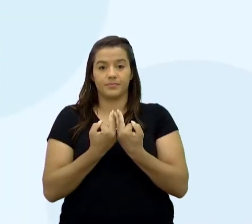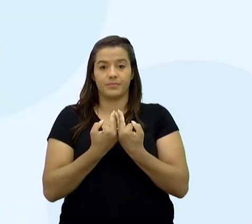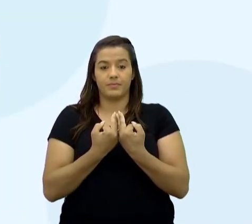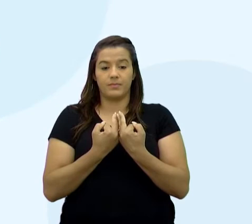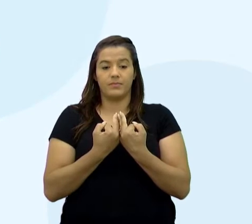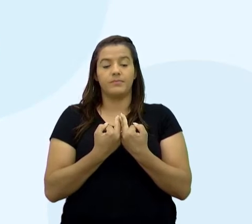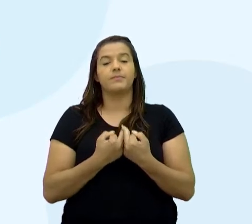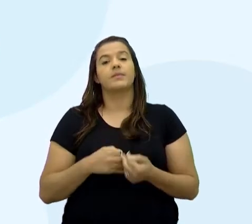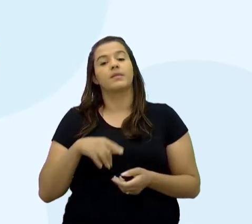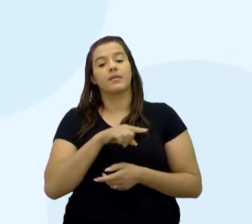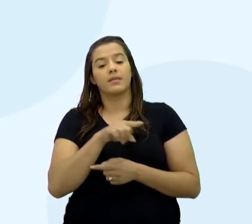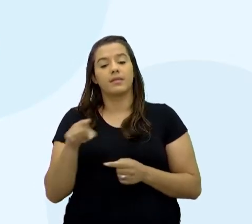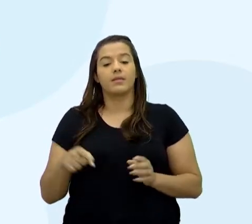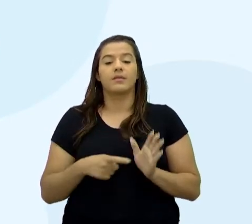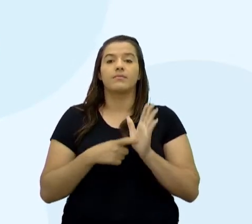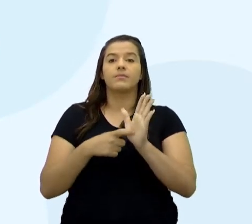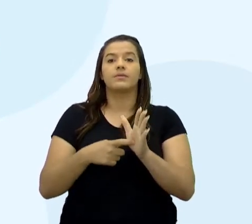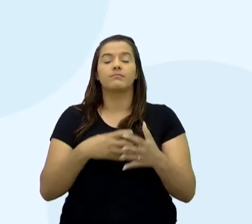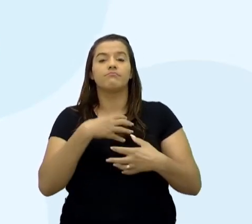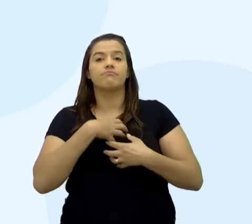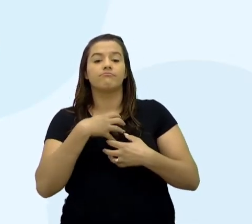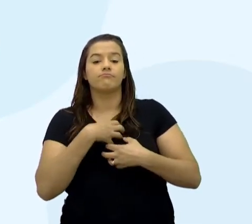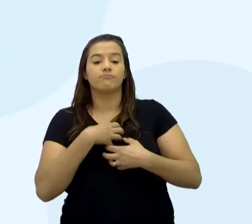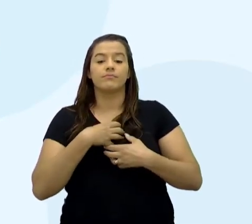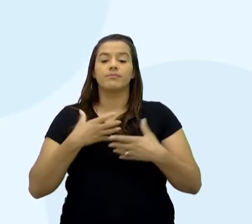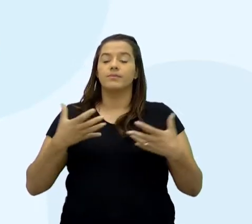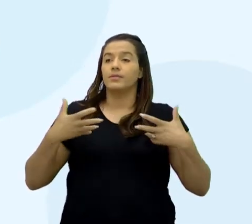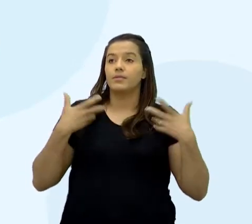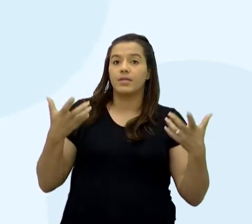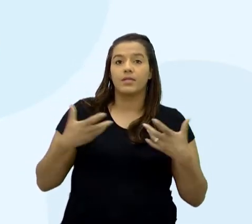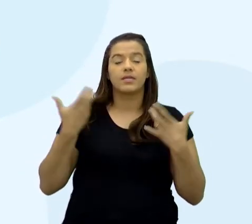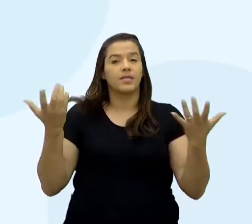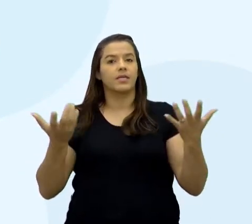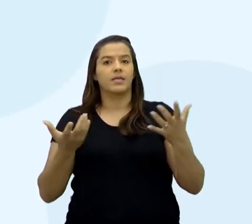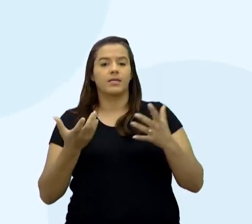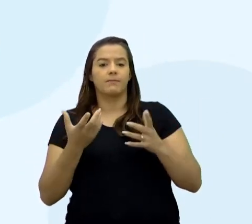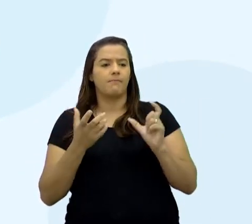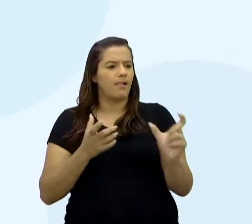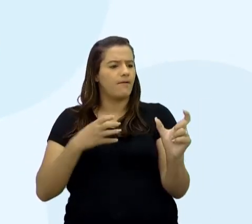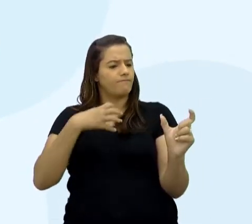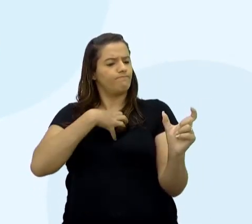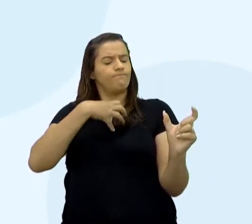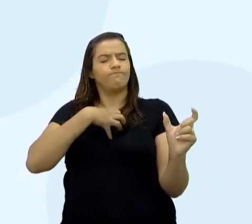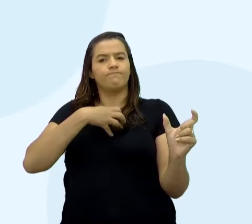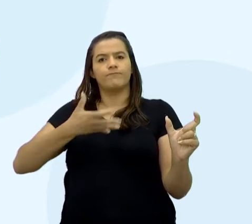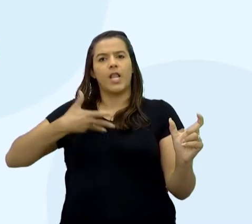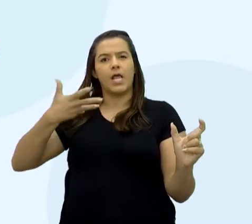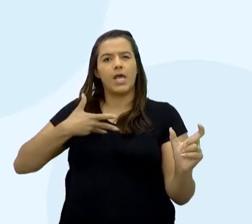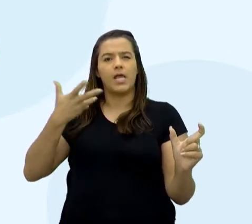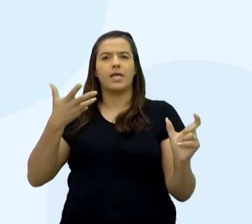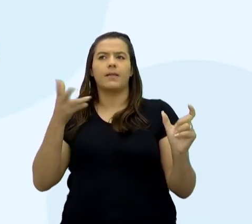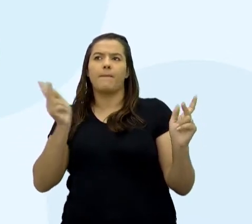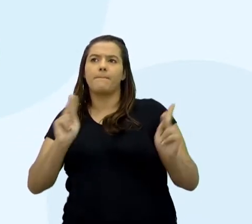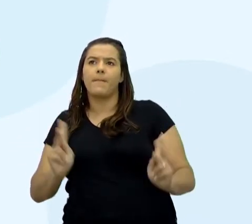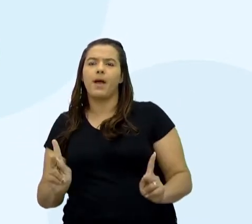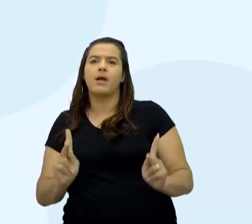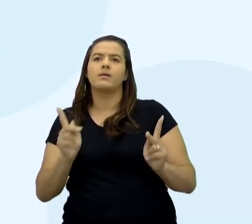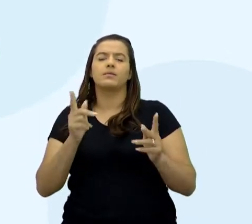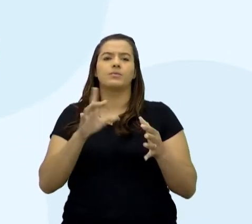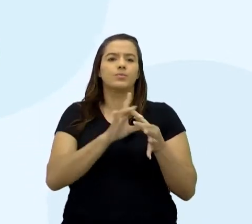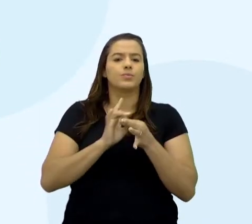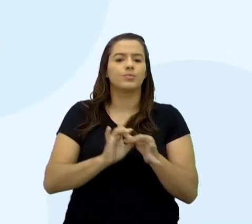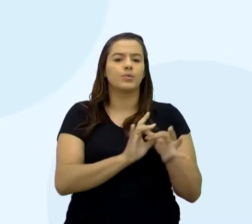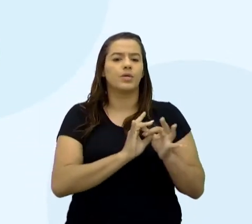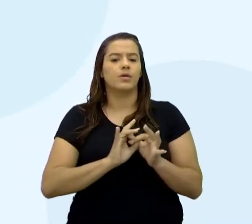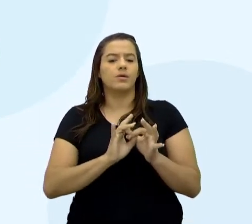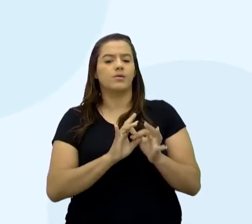geral, é para trazer essa sensação, certo? De alegria, de paz, união, saúde. Saúde